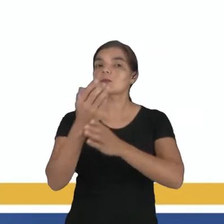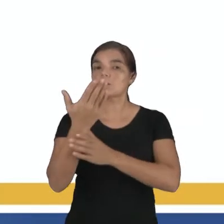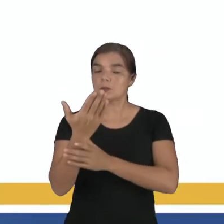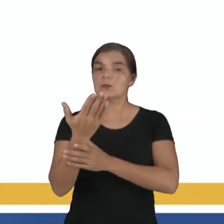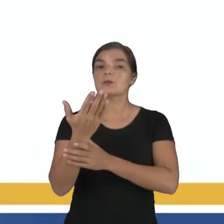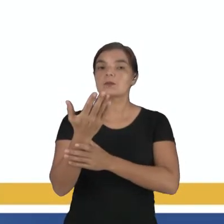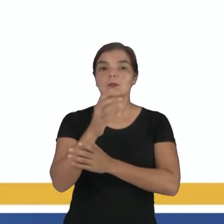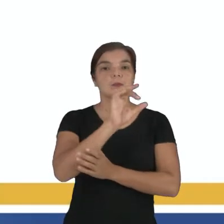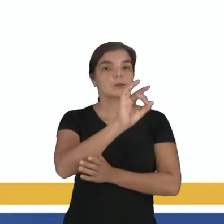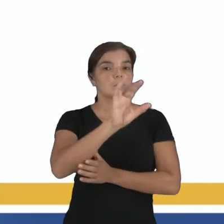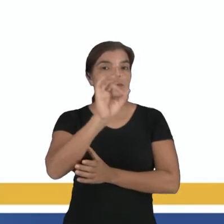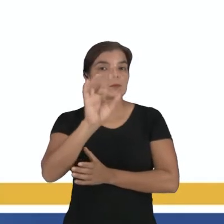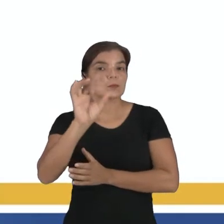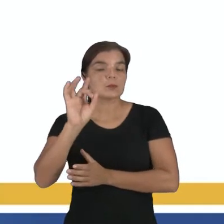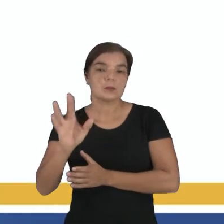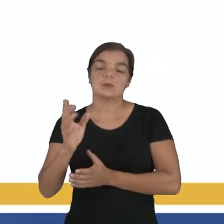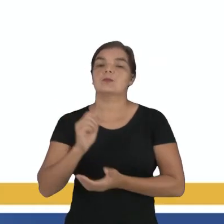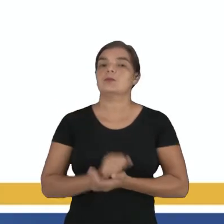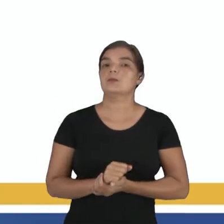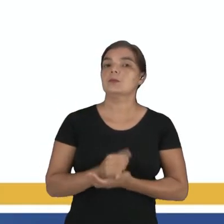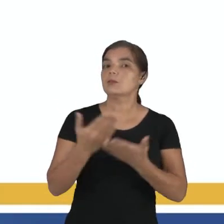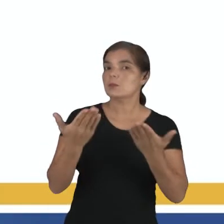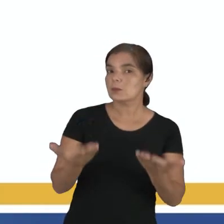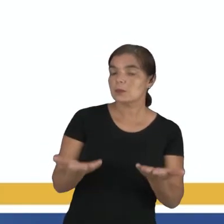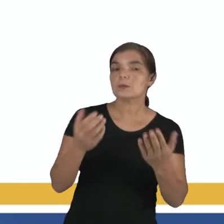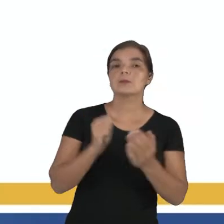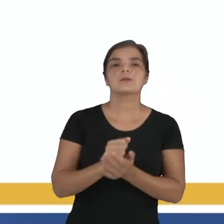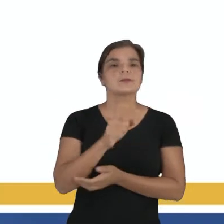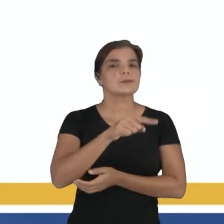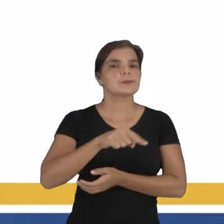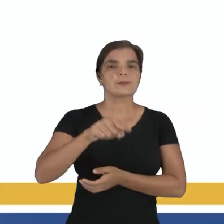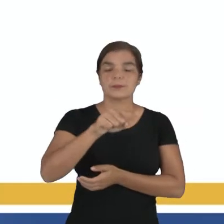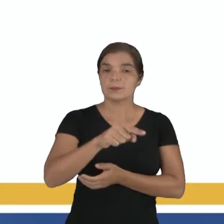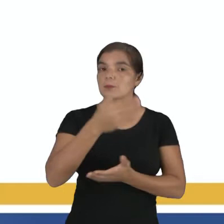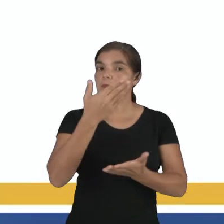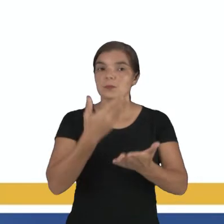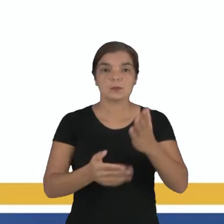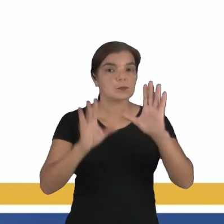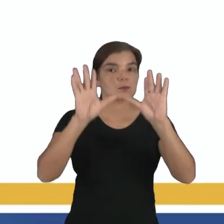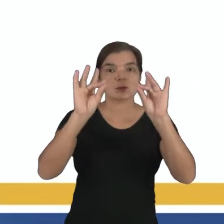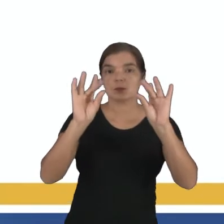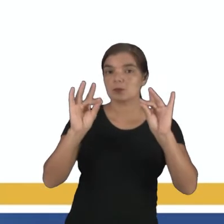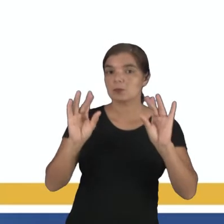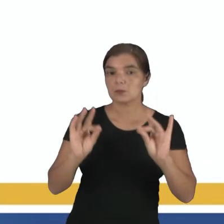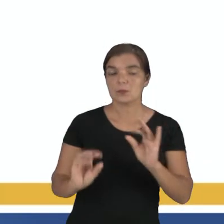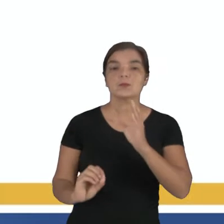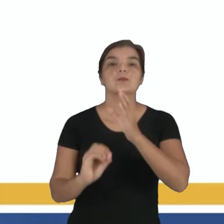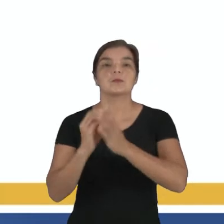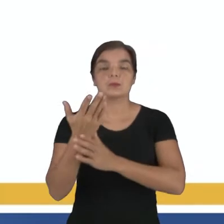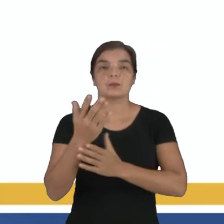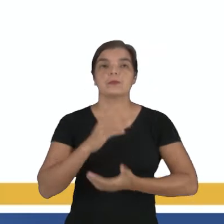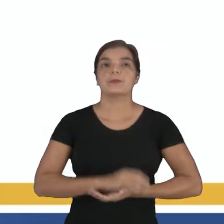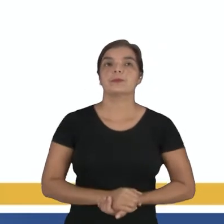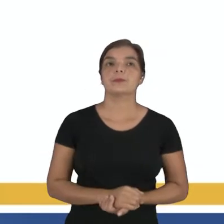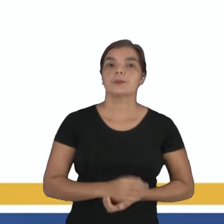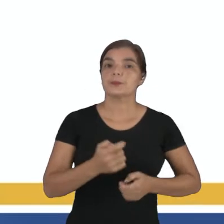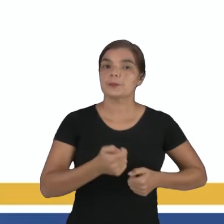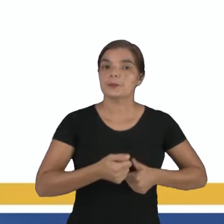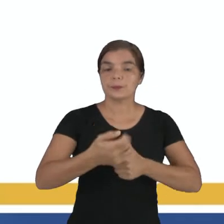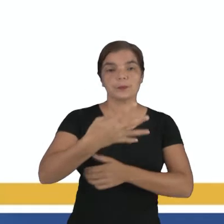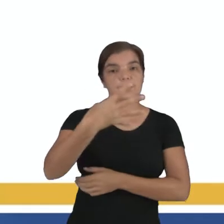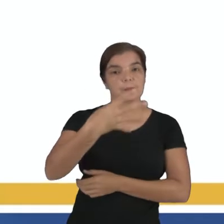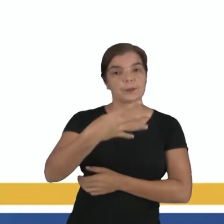que acontece cada cena, e dessa forma você não se perde nos detalhes dos fatos. E a